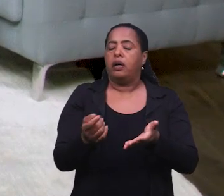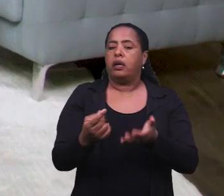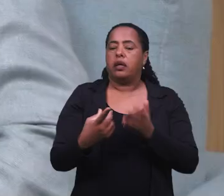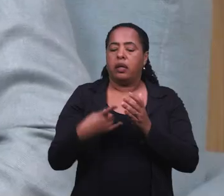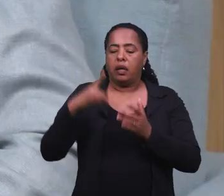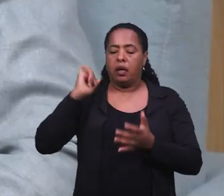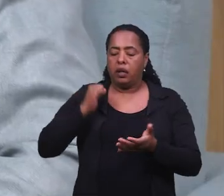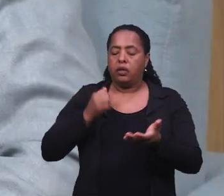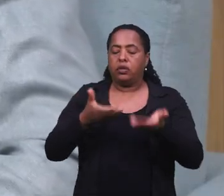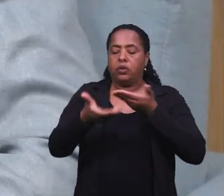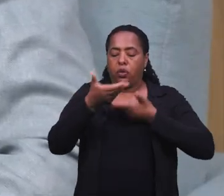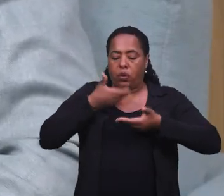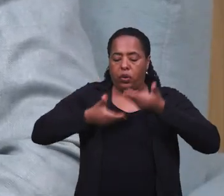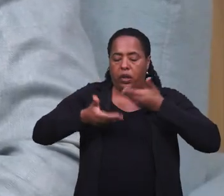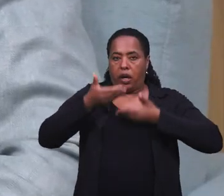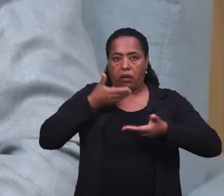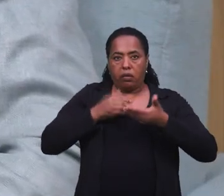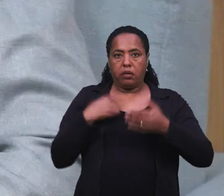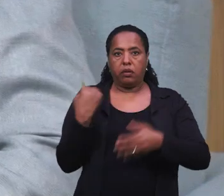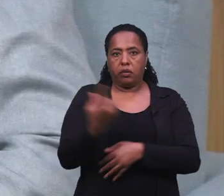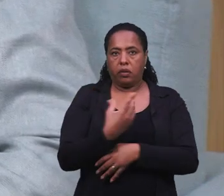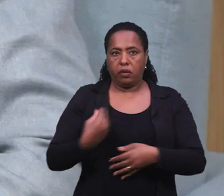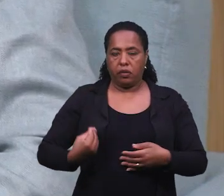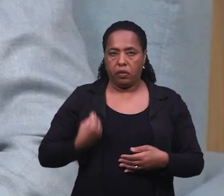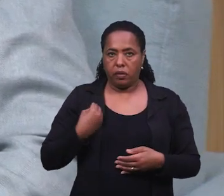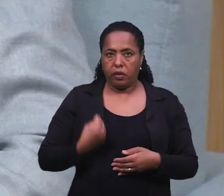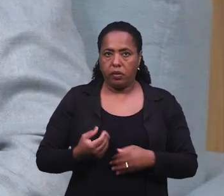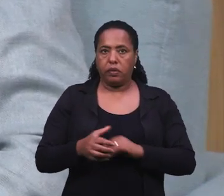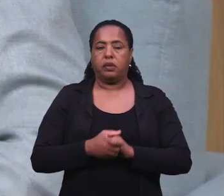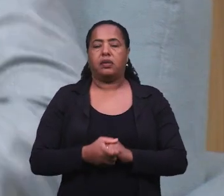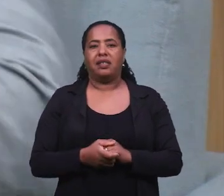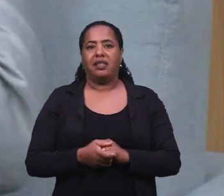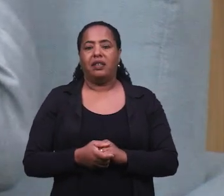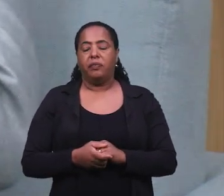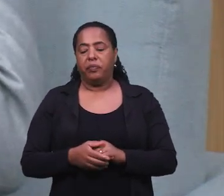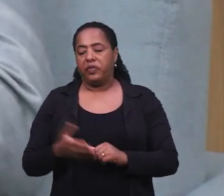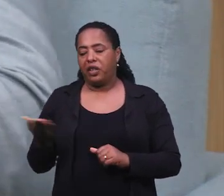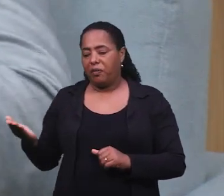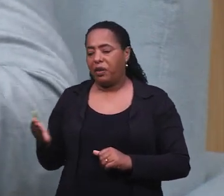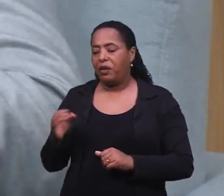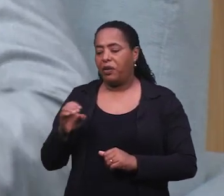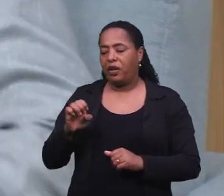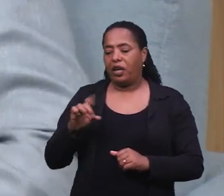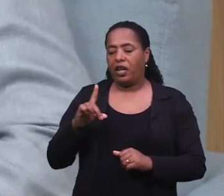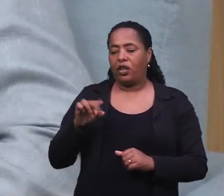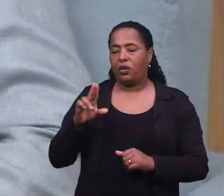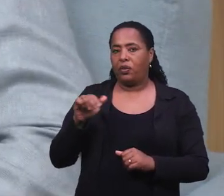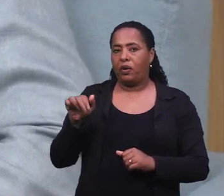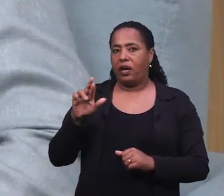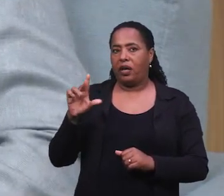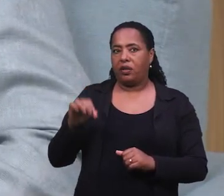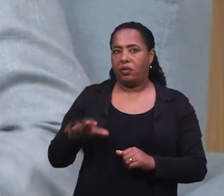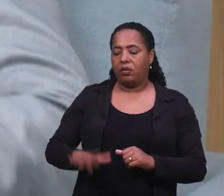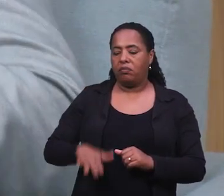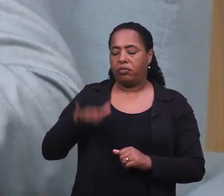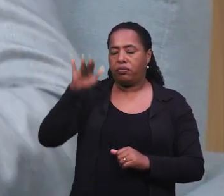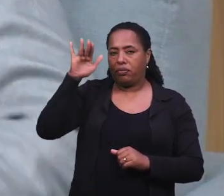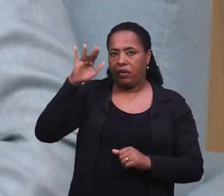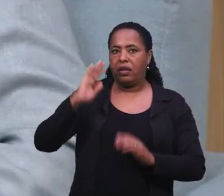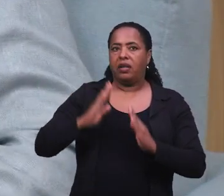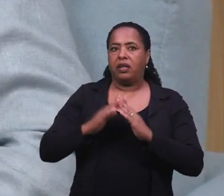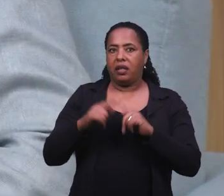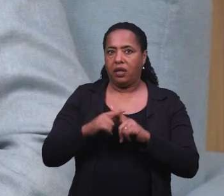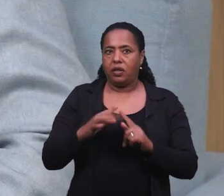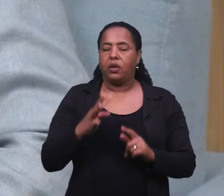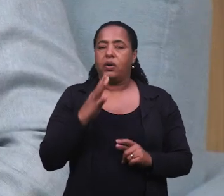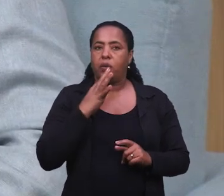pastor Gedair citou aqui a respeito do jovem. Então, já vou pegar a fala dele aqui e dar uma dica aqui para os professores